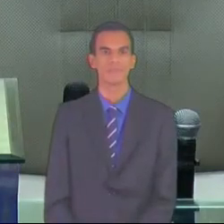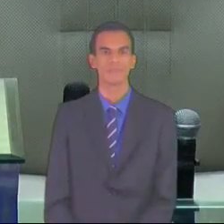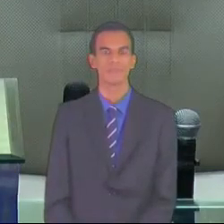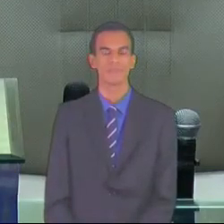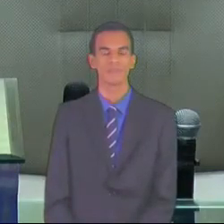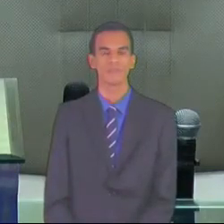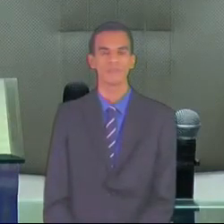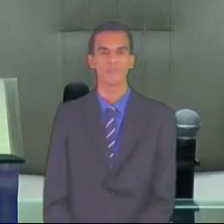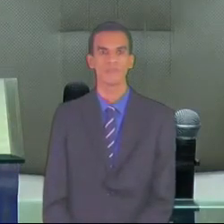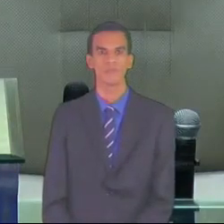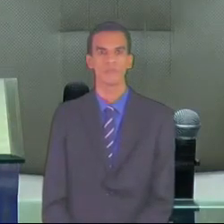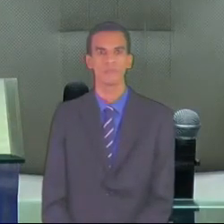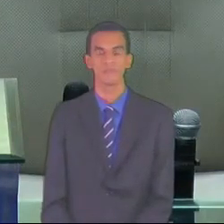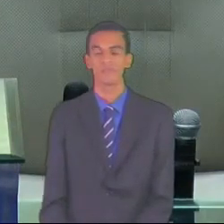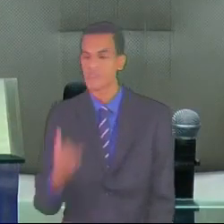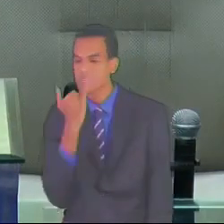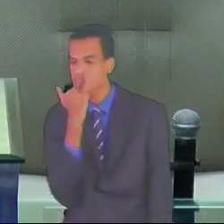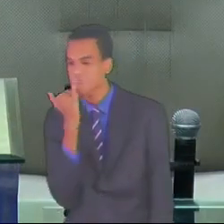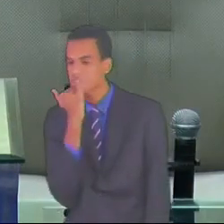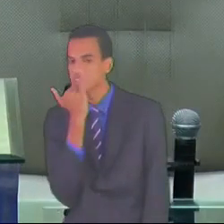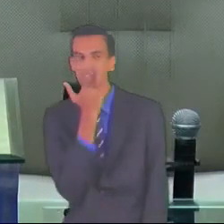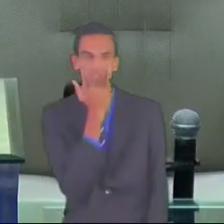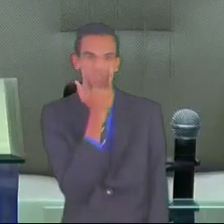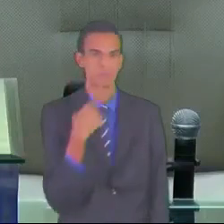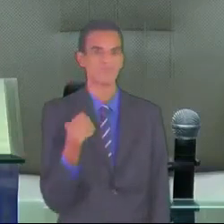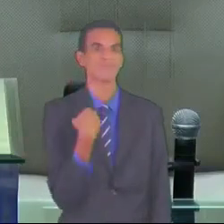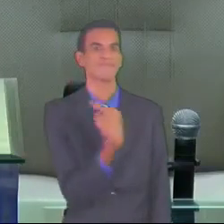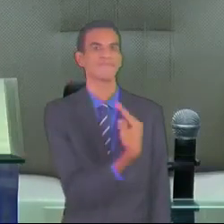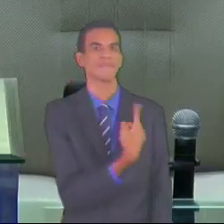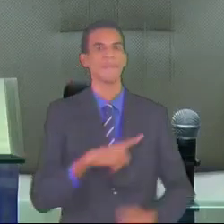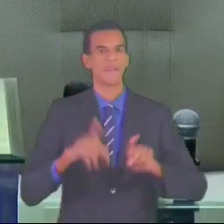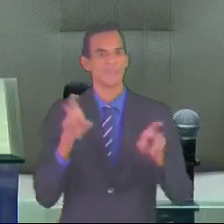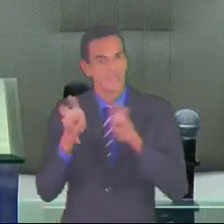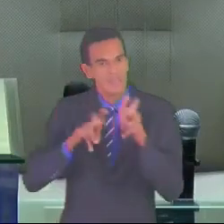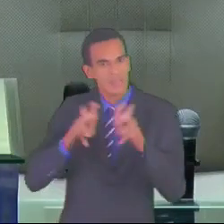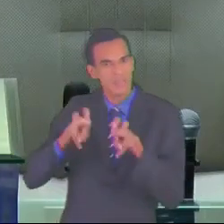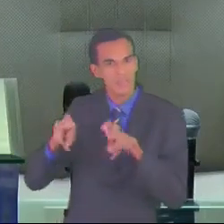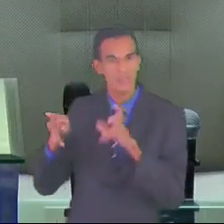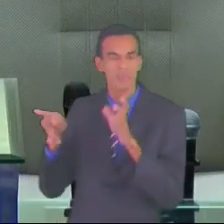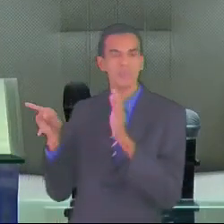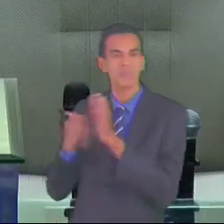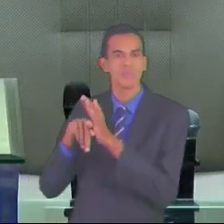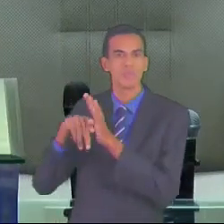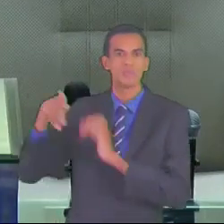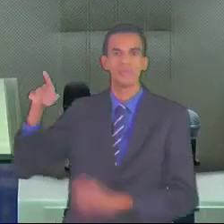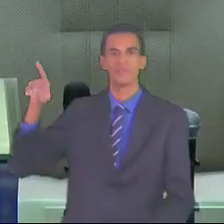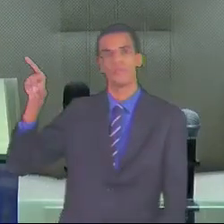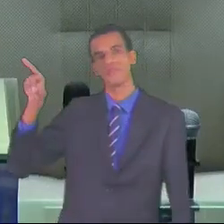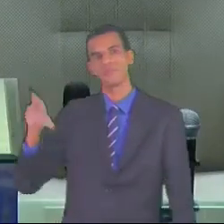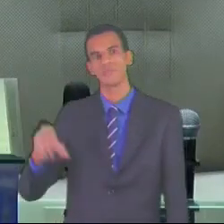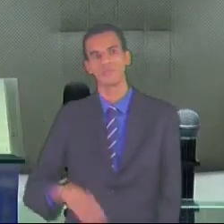As desculpas são nossas, a ação é de Deus.